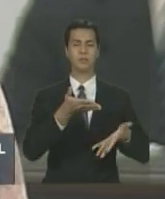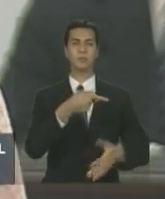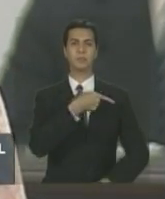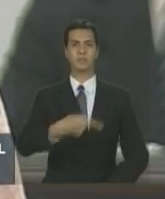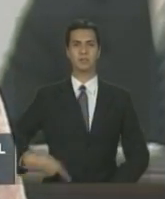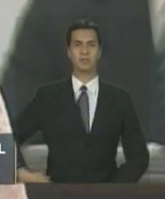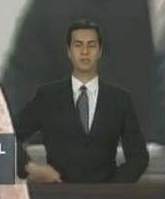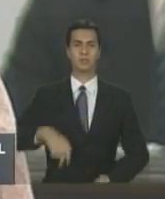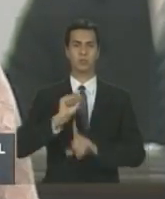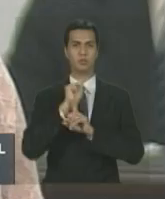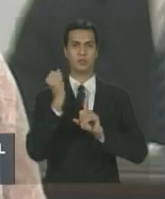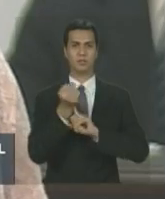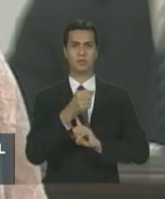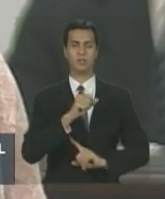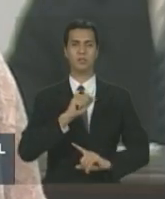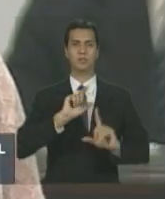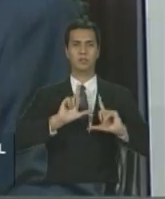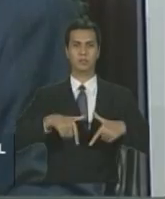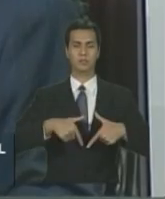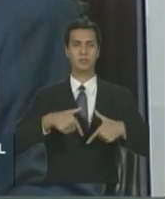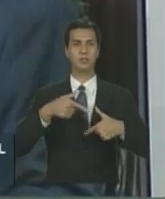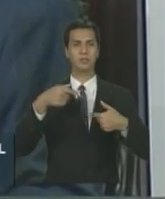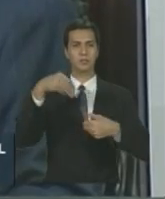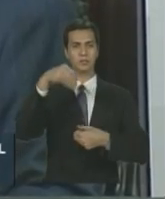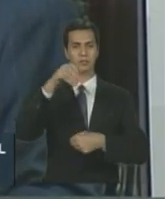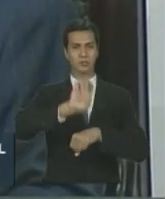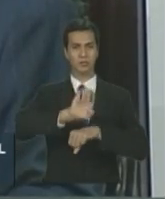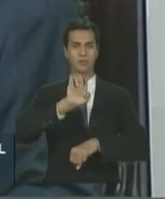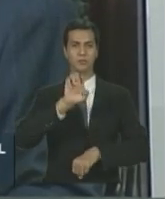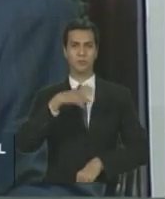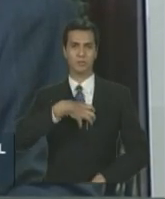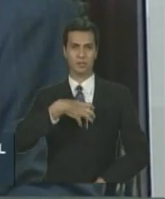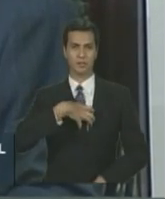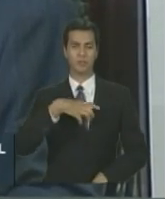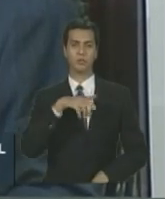Sociedade Israelita da Bahia, Maurício Kertzmann.